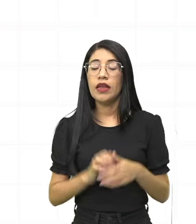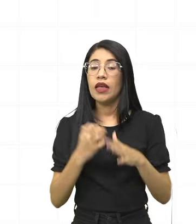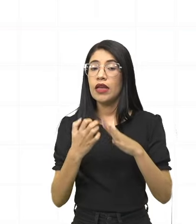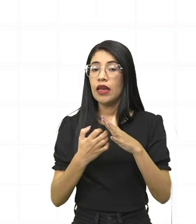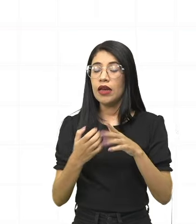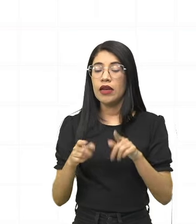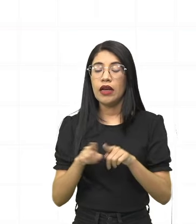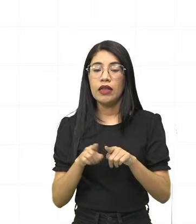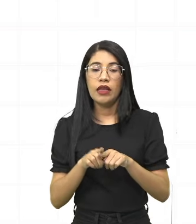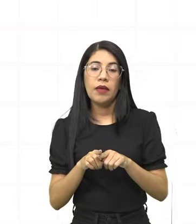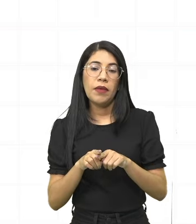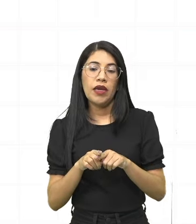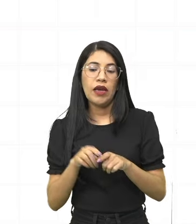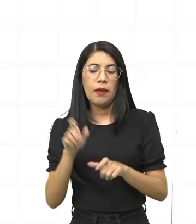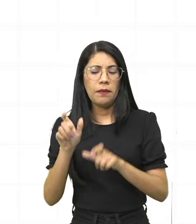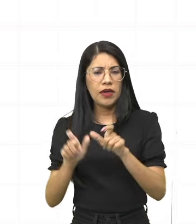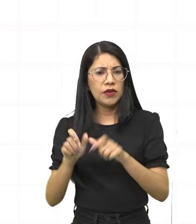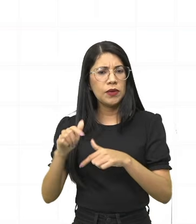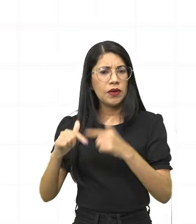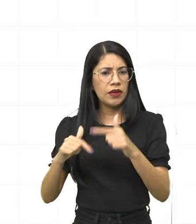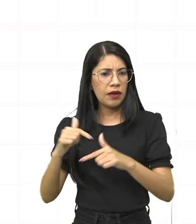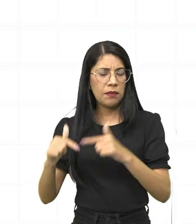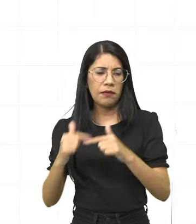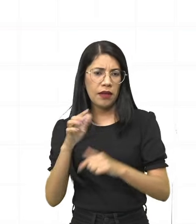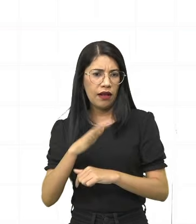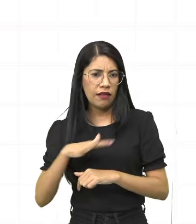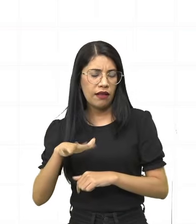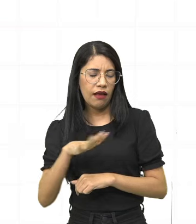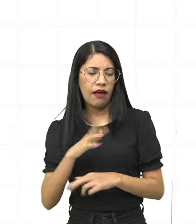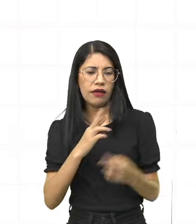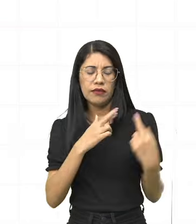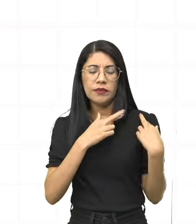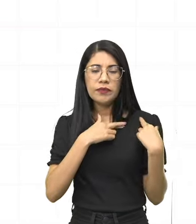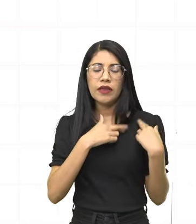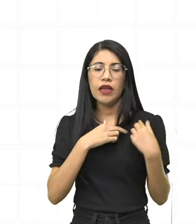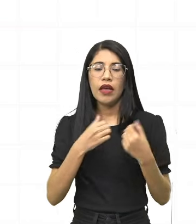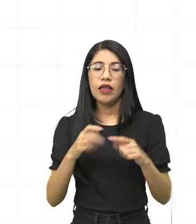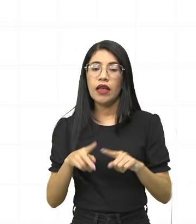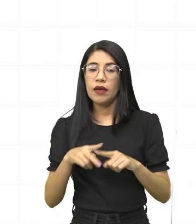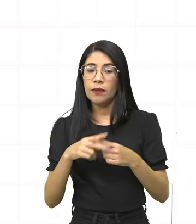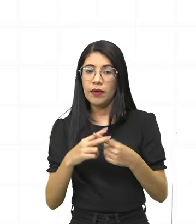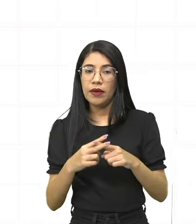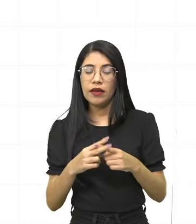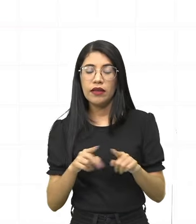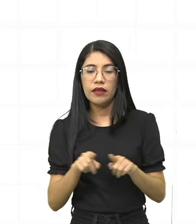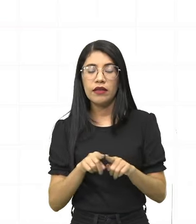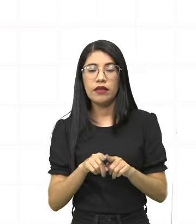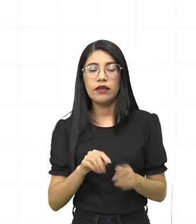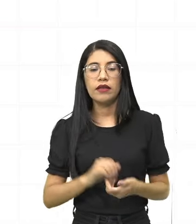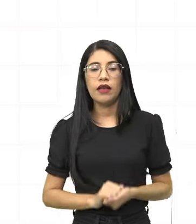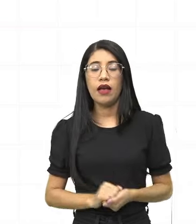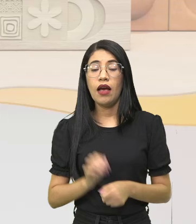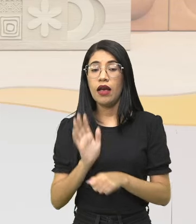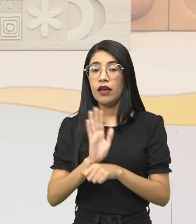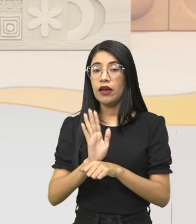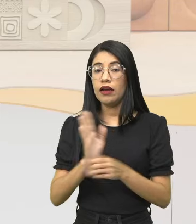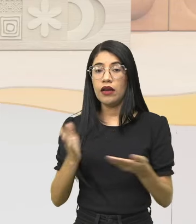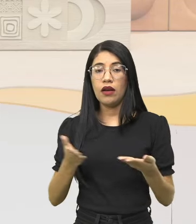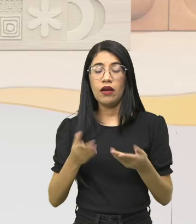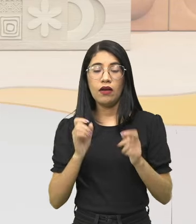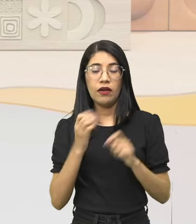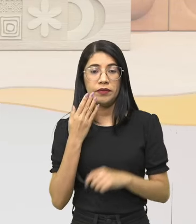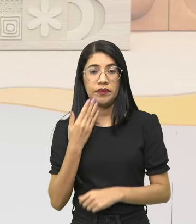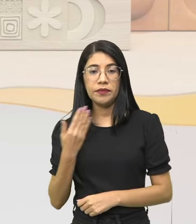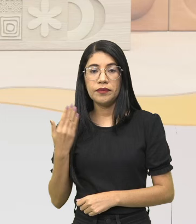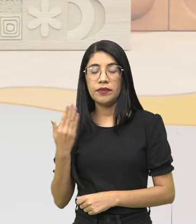também as pessoas, né? A mão de obra ali que vai ser necessária para fazer essa instalação, certo? Vamos assistir agora? Agora, nós